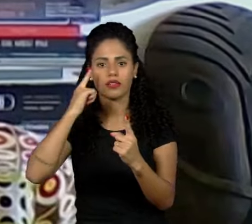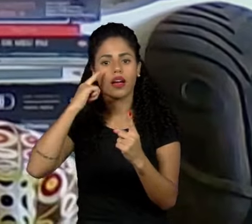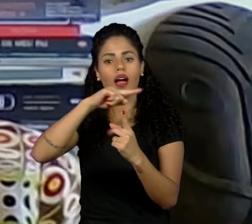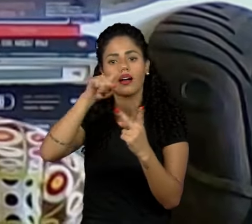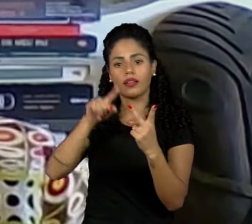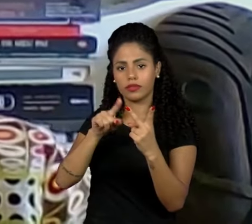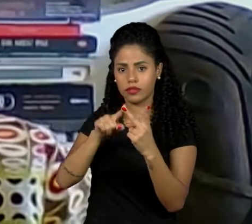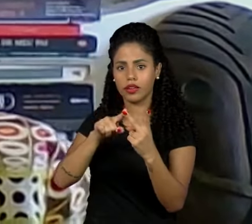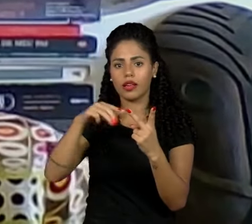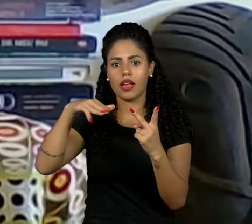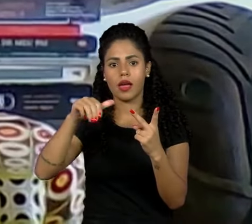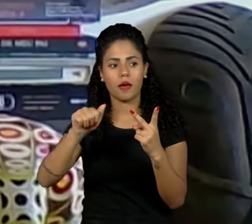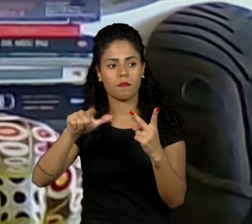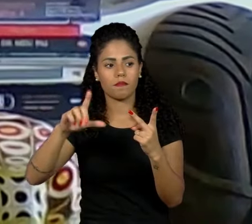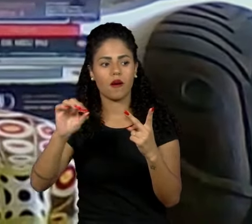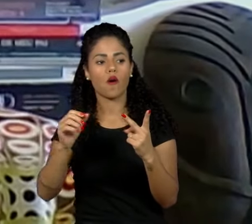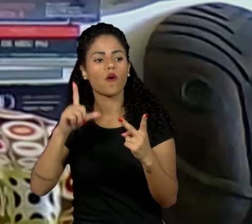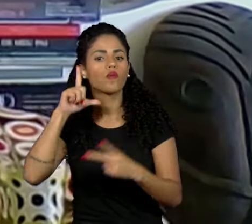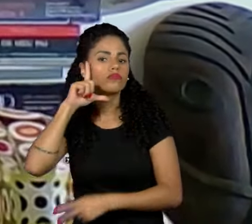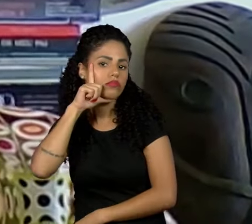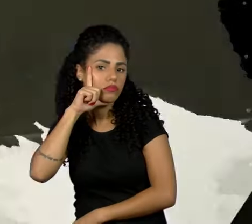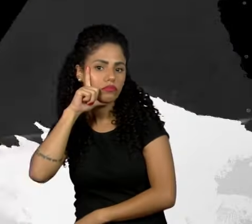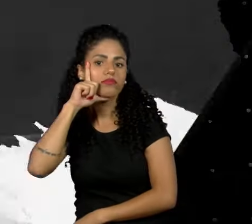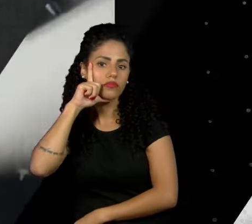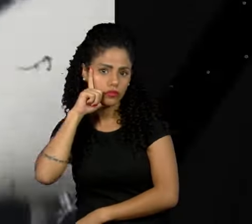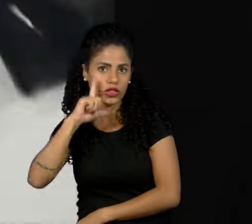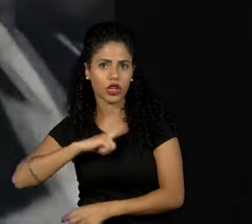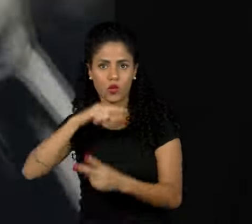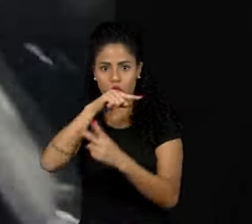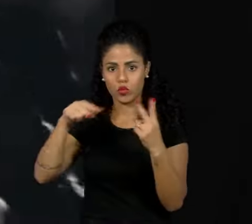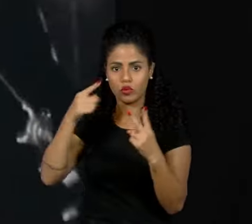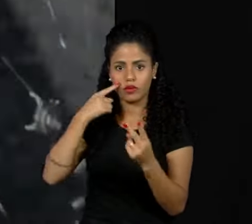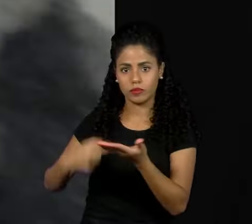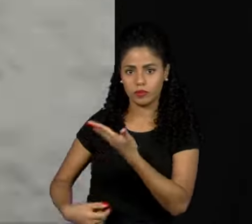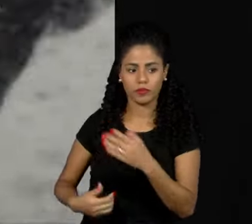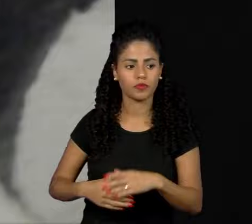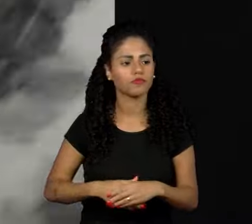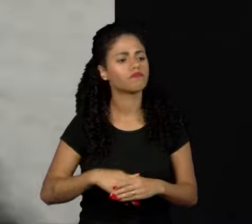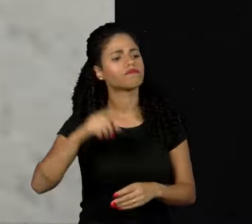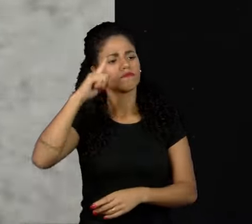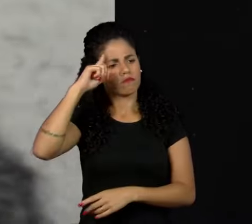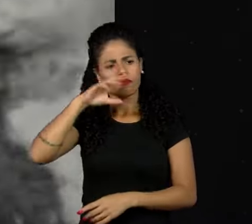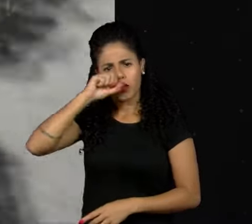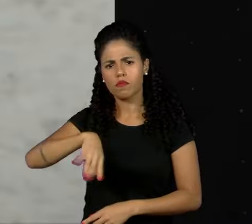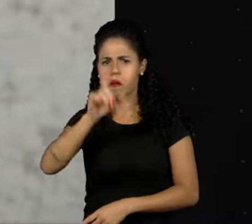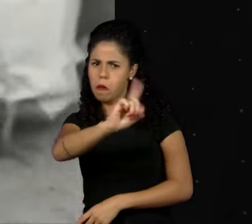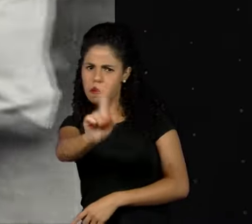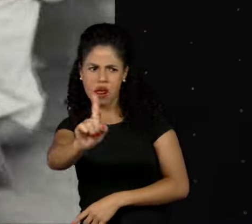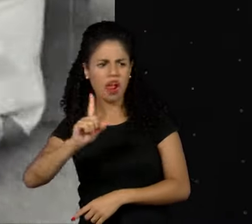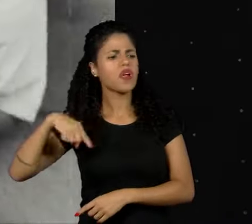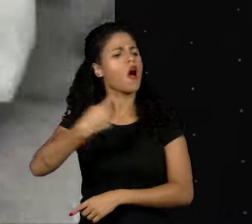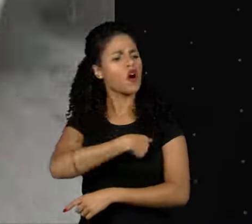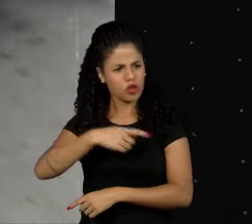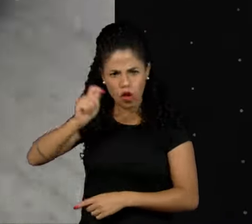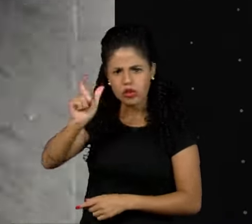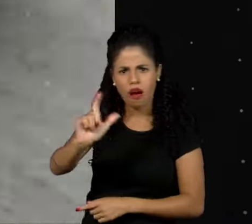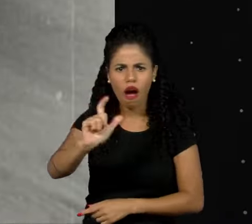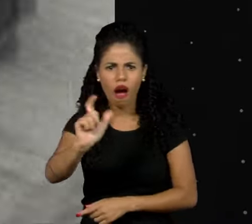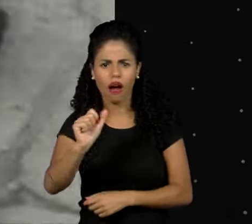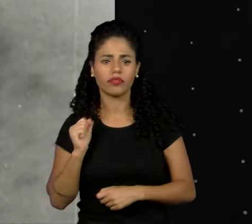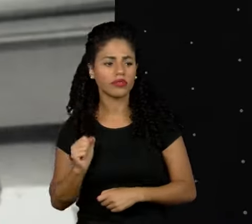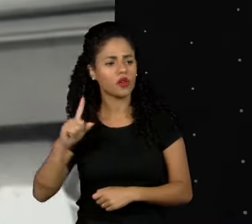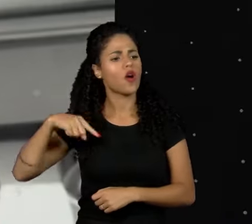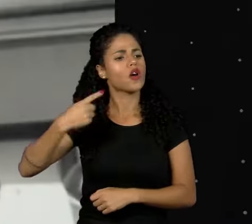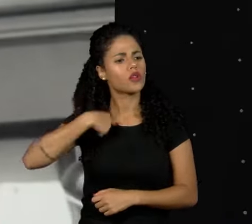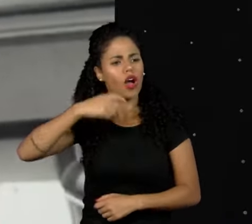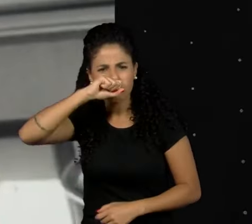teremos o Malcolm X, ou Malcolm X. We're not brutalized because we're Muslims. We're brutalized